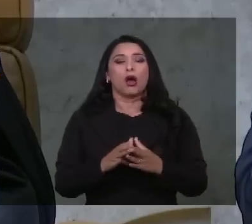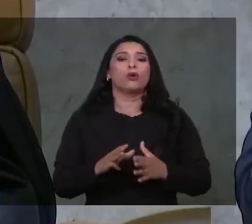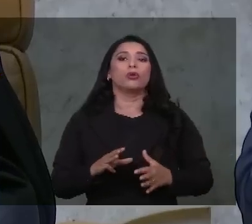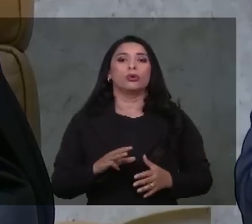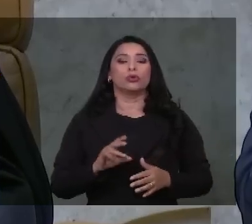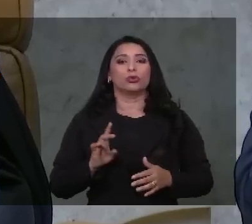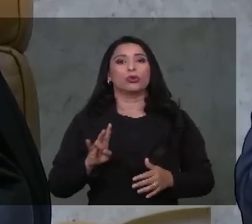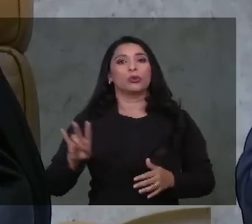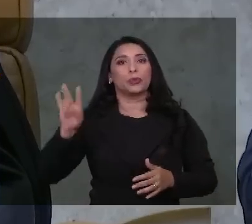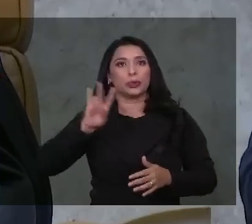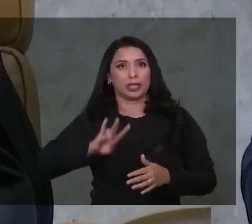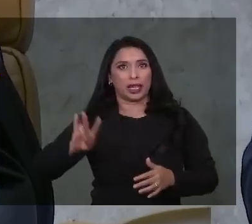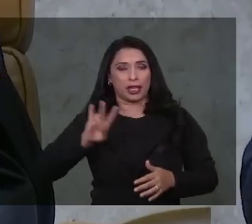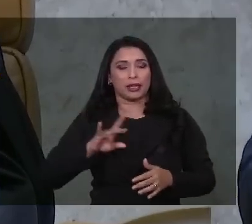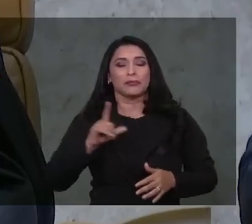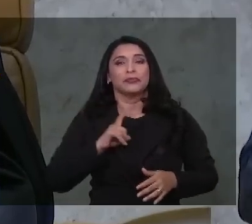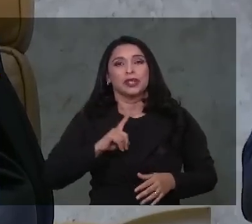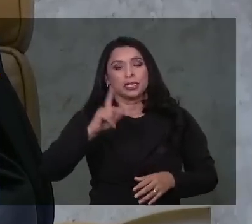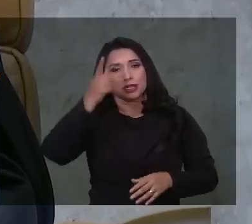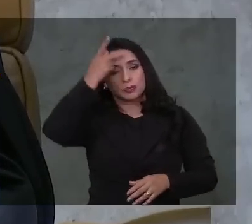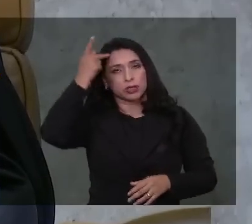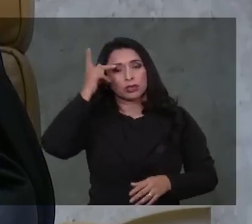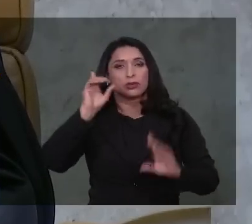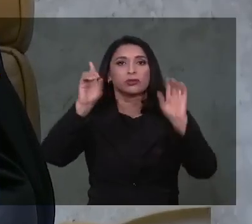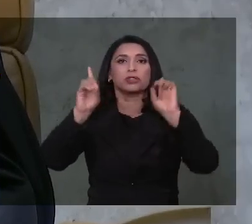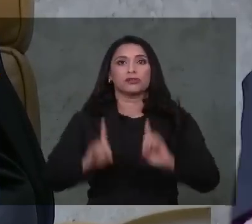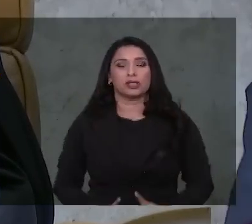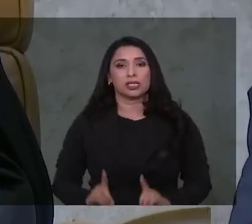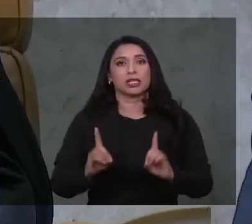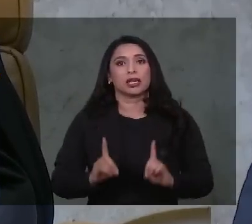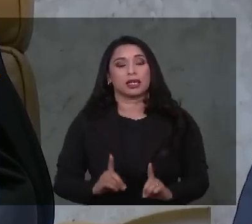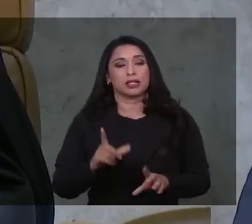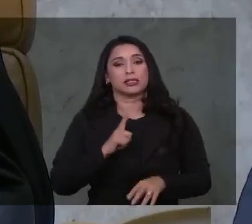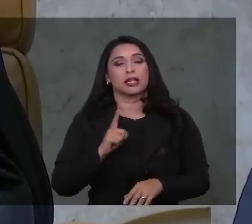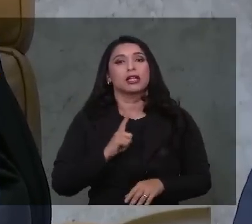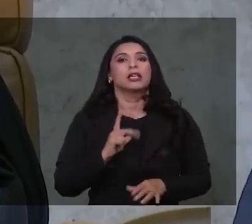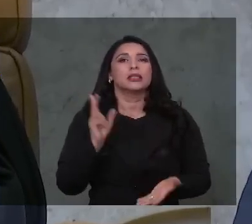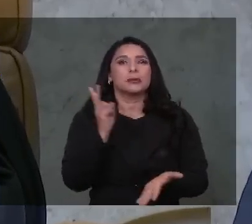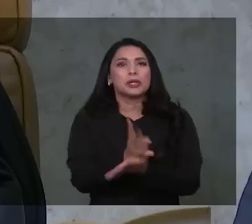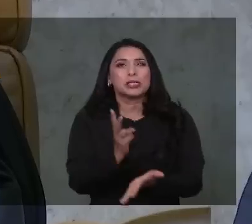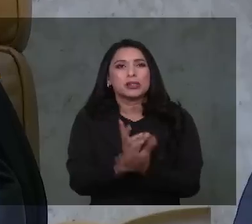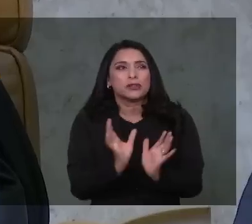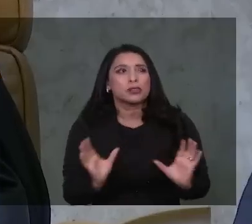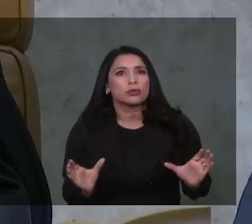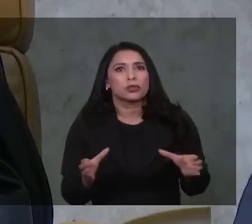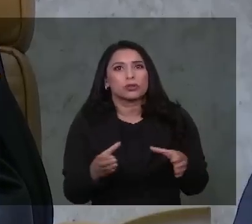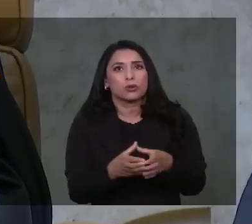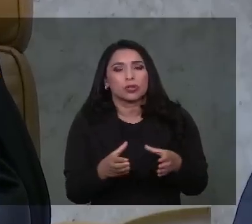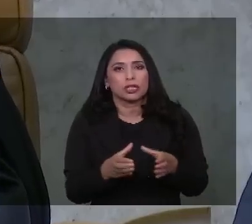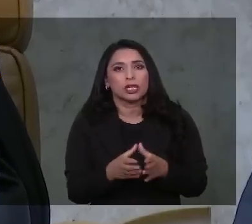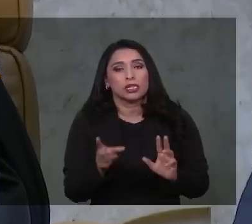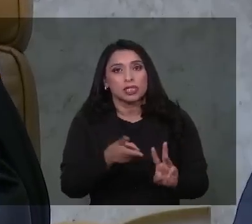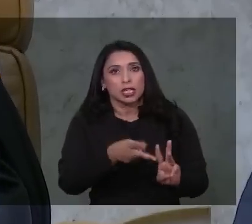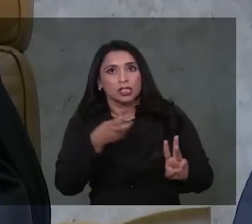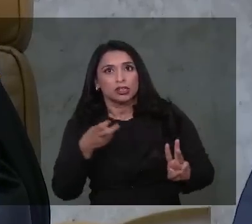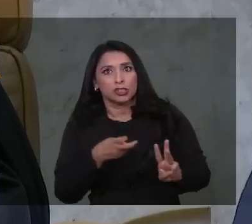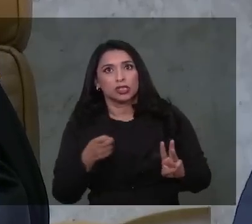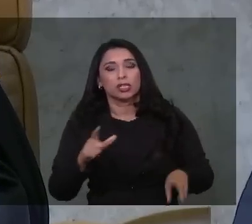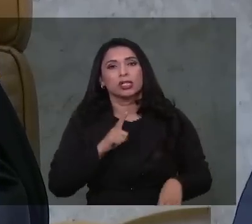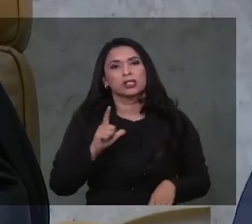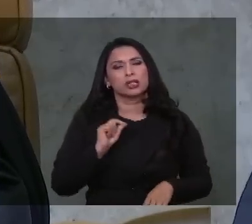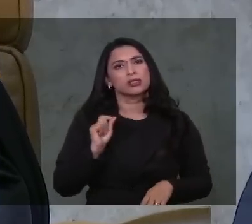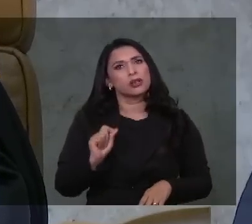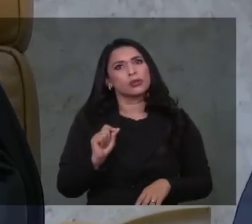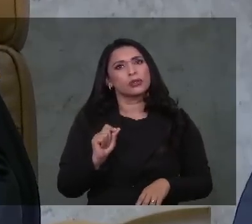com deficiência, da preservação das comunidades indígenas, há quem ache que todas essas causas são causas